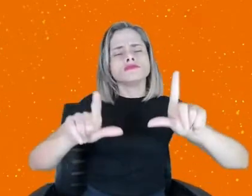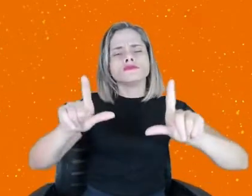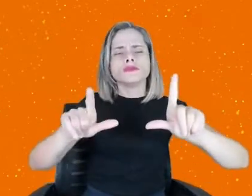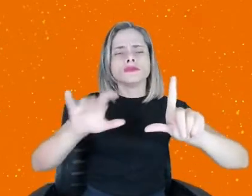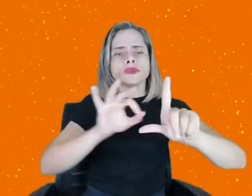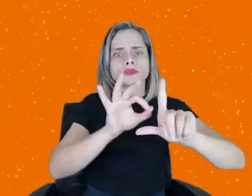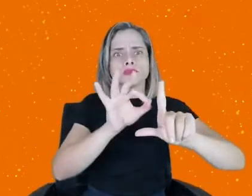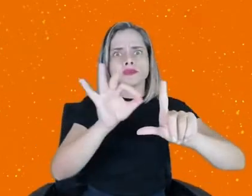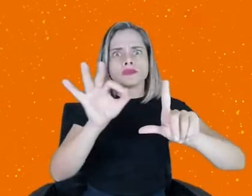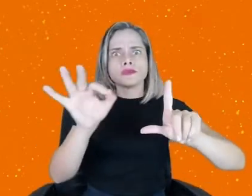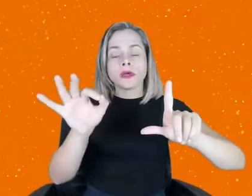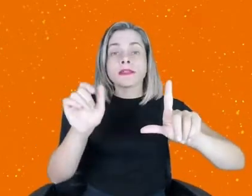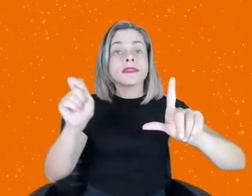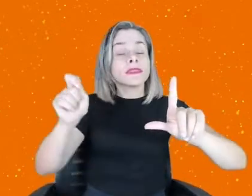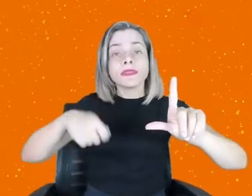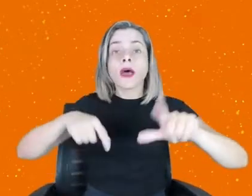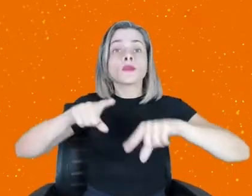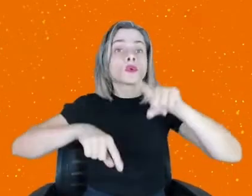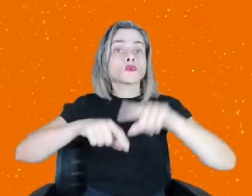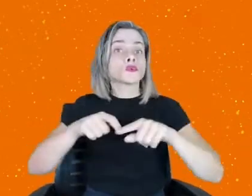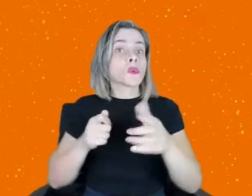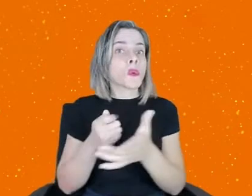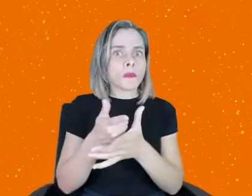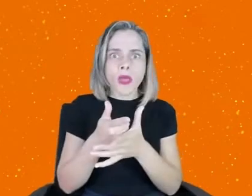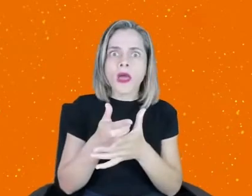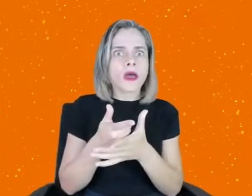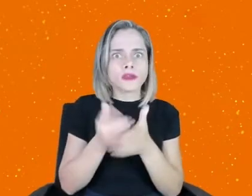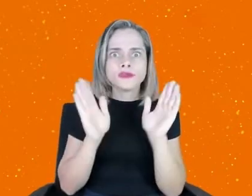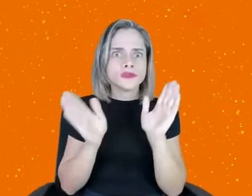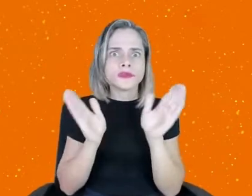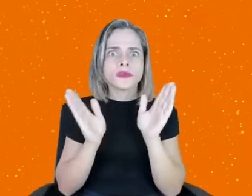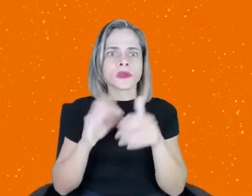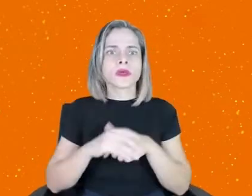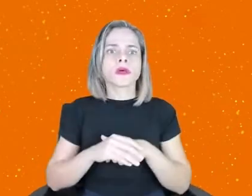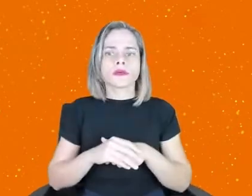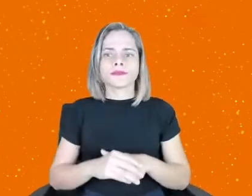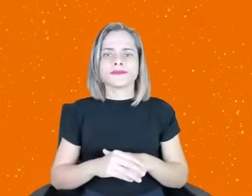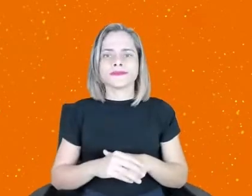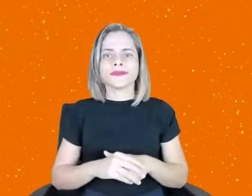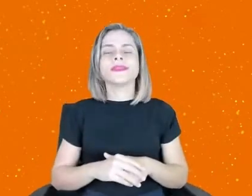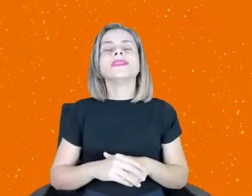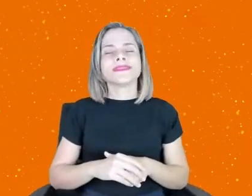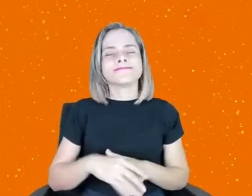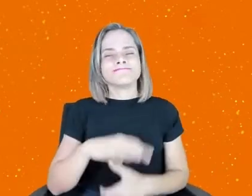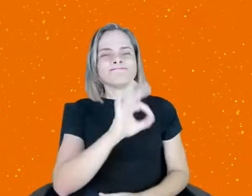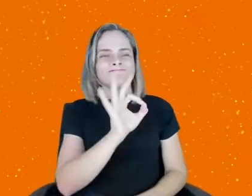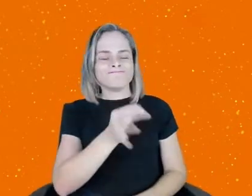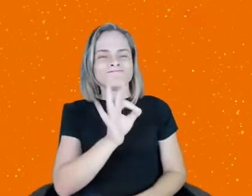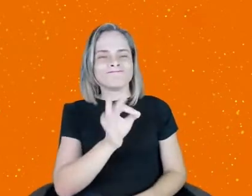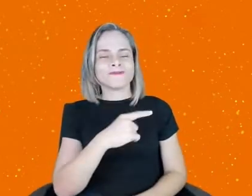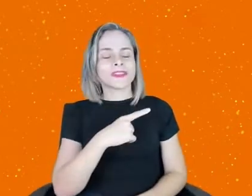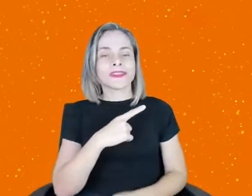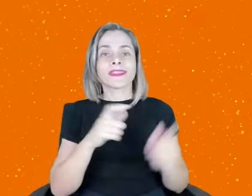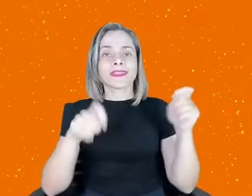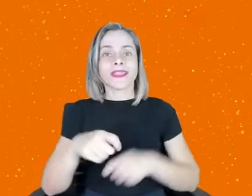fazendo aquisições desses produtos né então a gente tem um botão ali ao você apertar o botão no